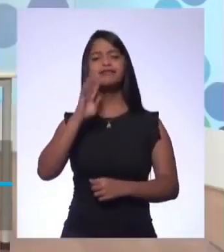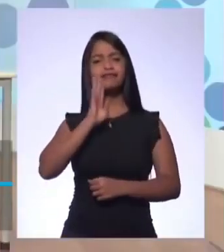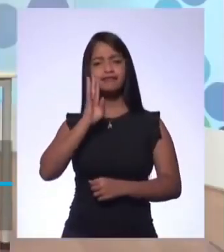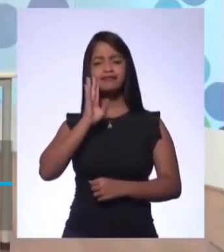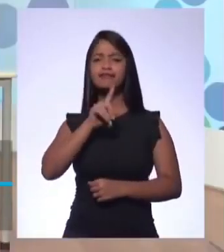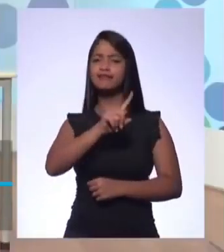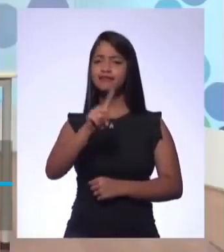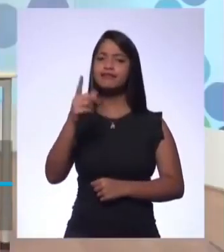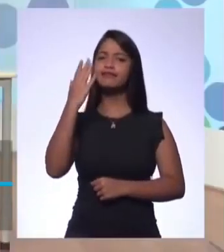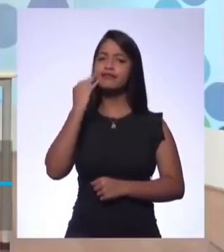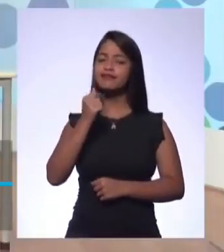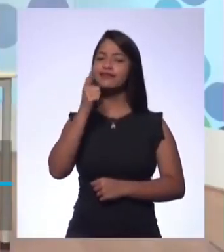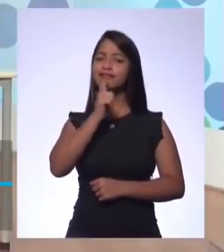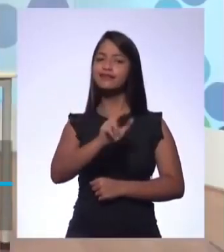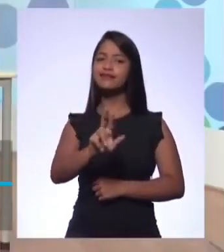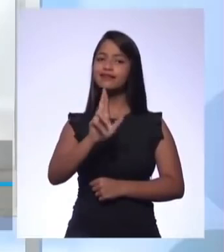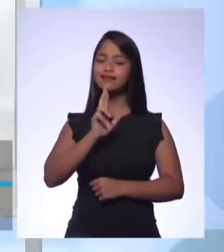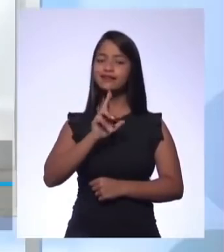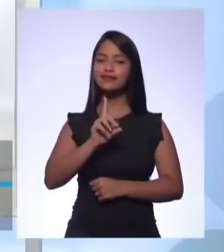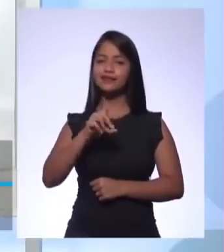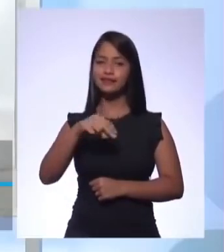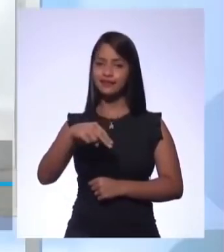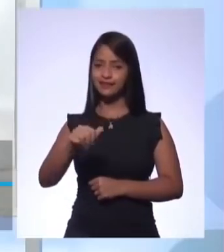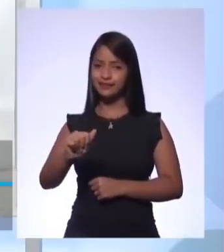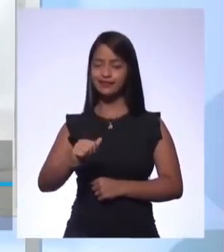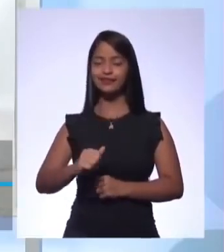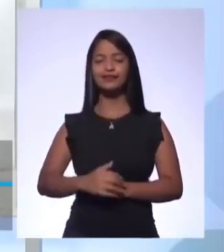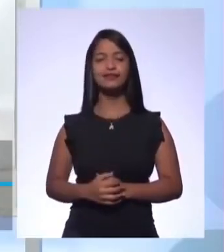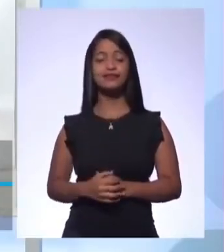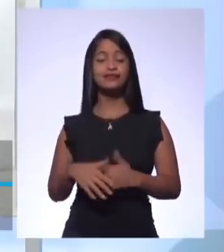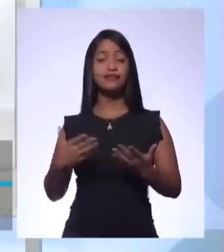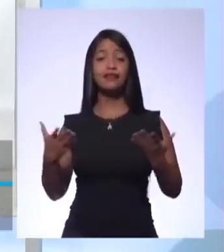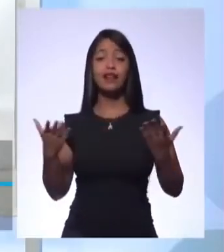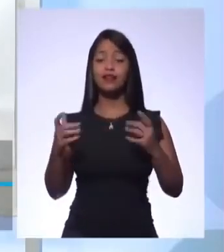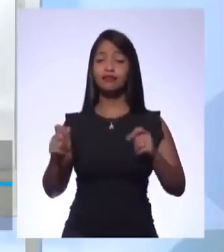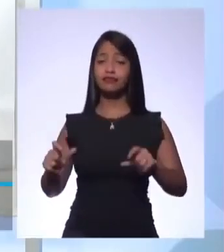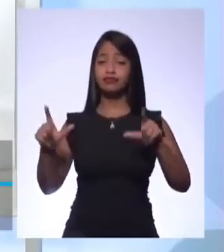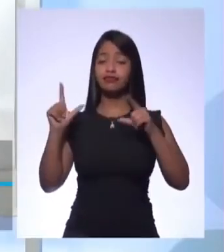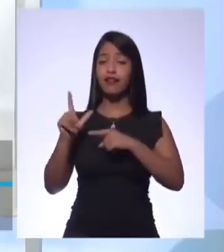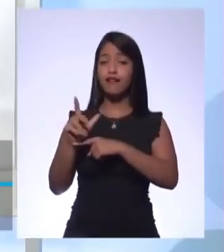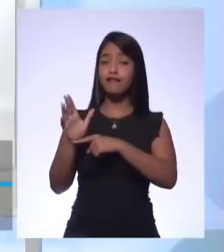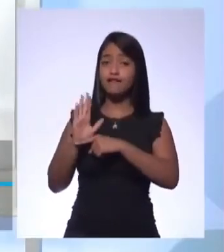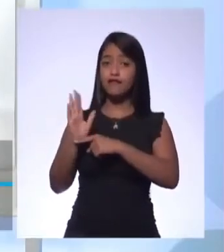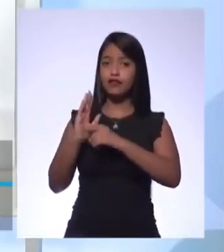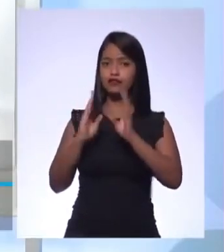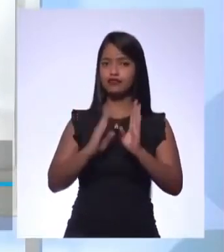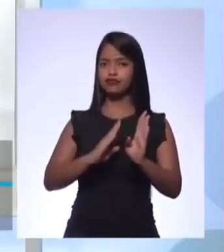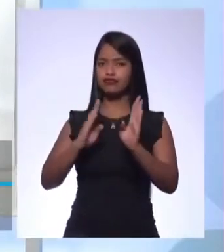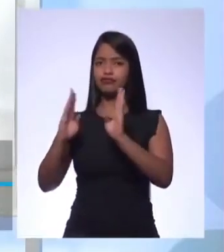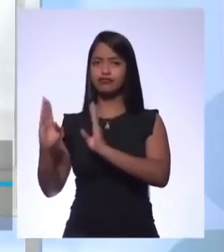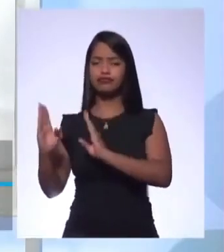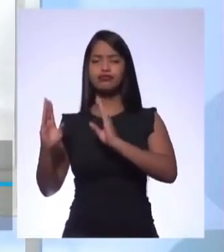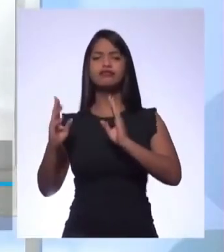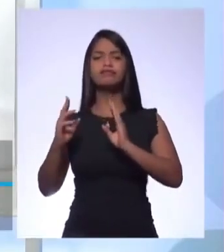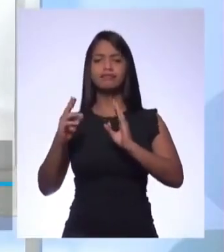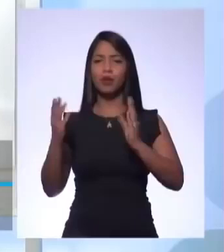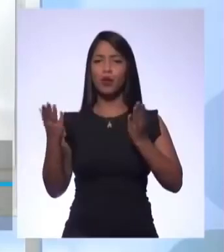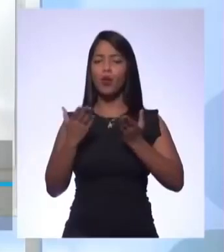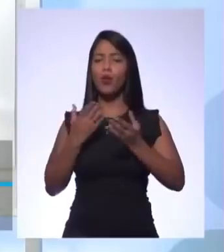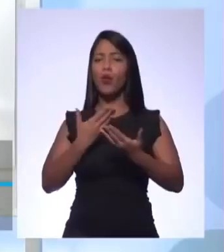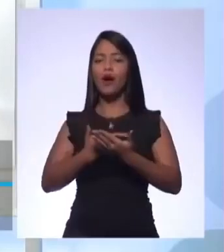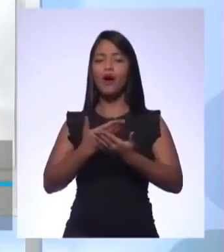souberam definir qual é a nomenclatura, né? Então agora nós vamos ver um videozinho que vai resumir aí uma parte da nossa aula